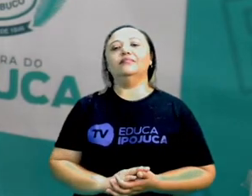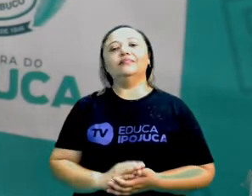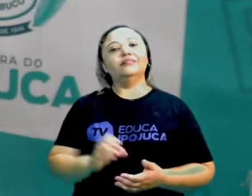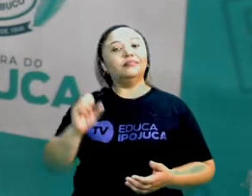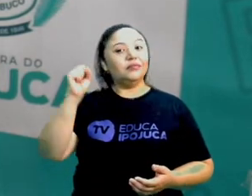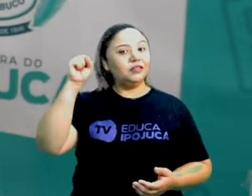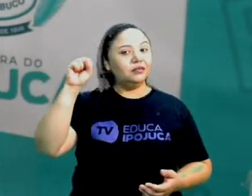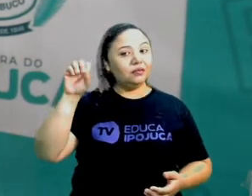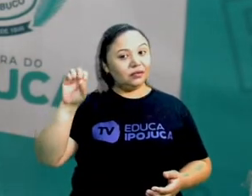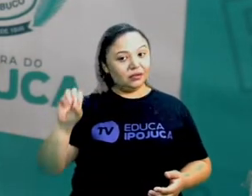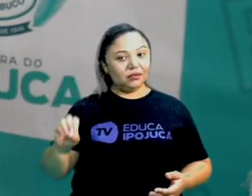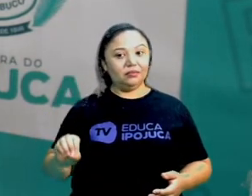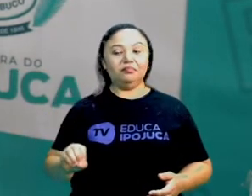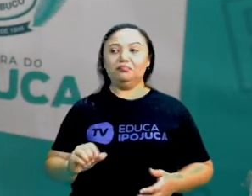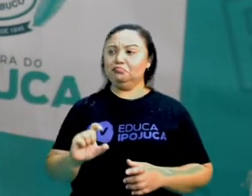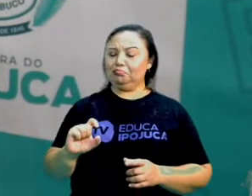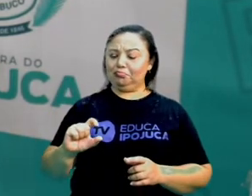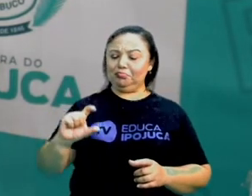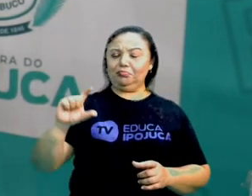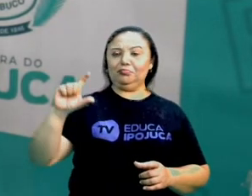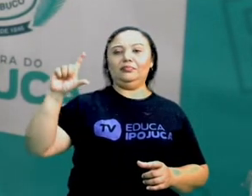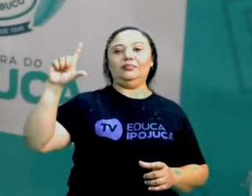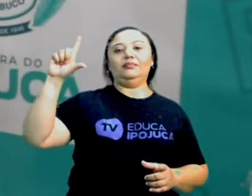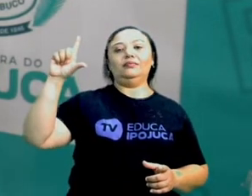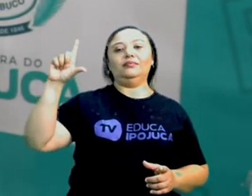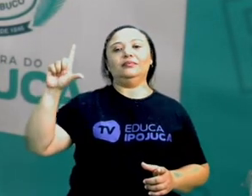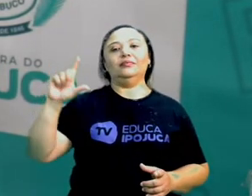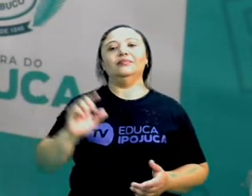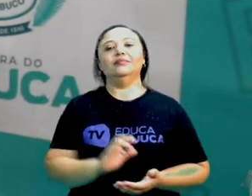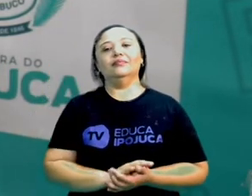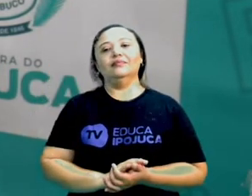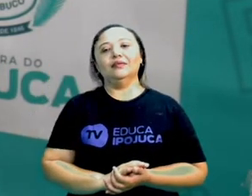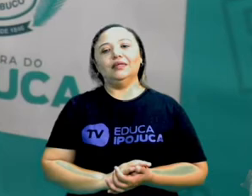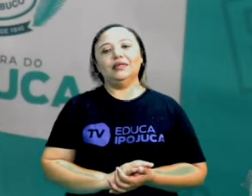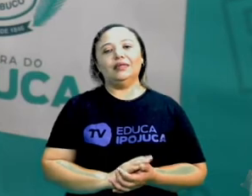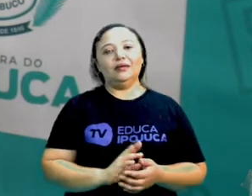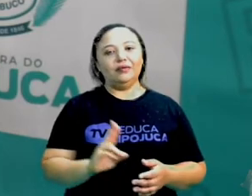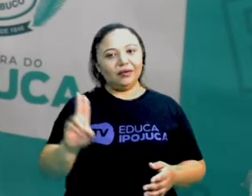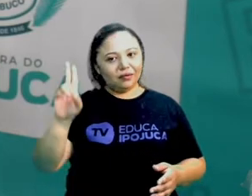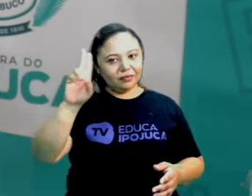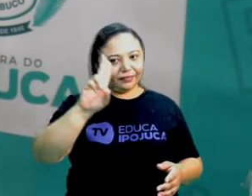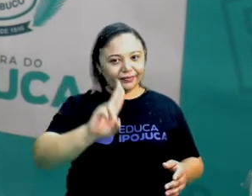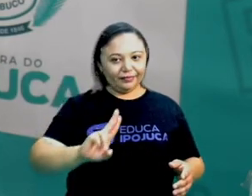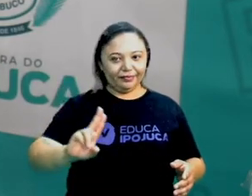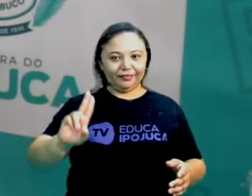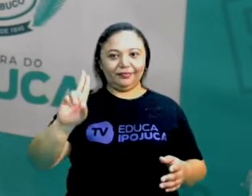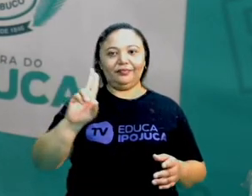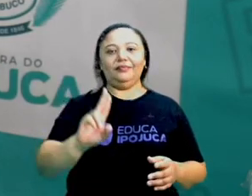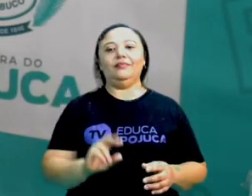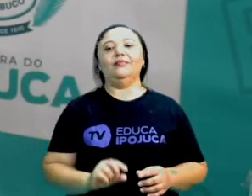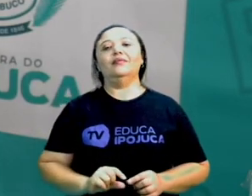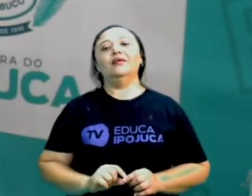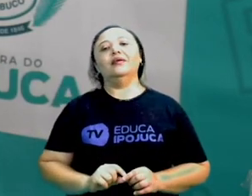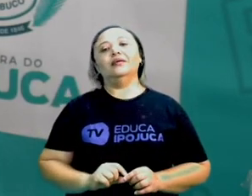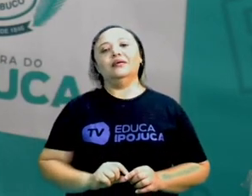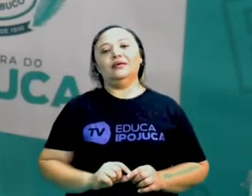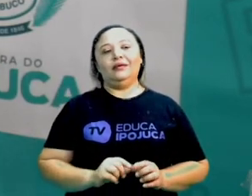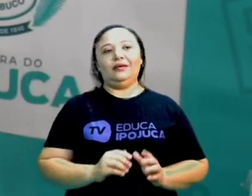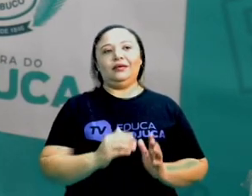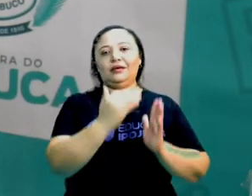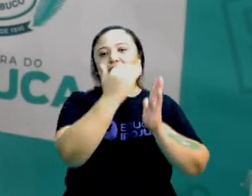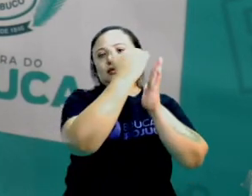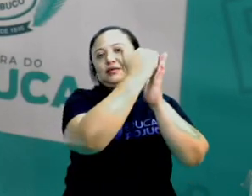anos. Foi um crescimento muito bom. E para isso que é usado nossos gráficos, nossas tabelas, as pesquisas, e